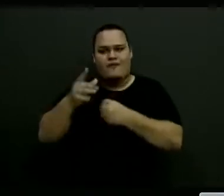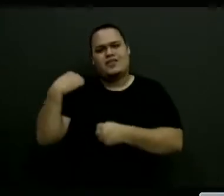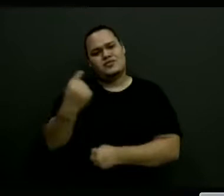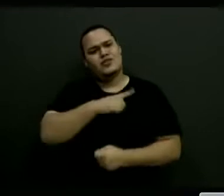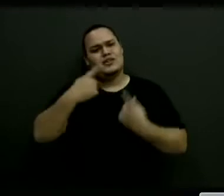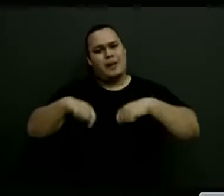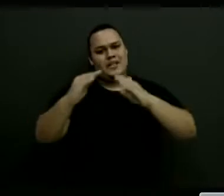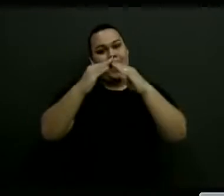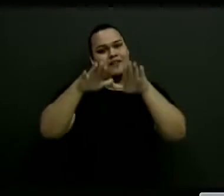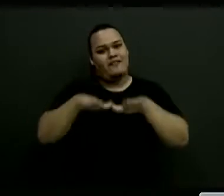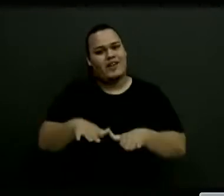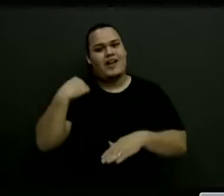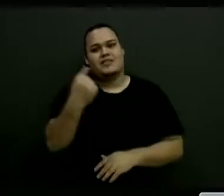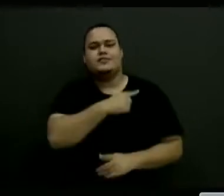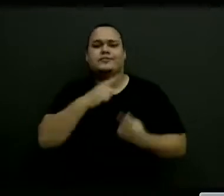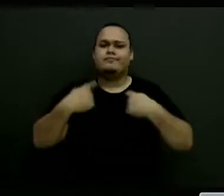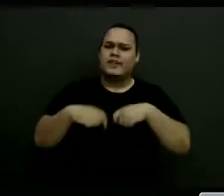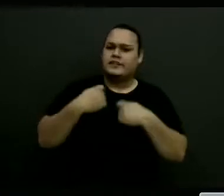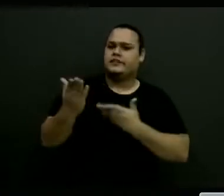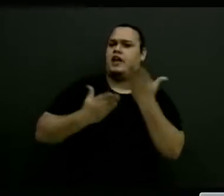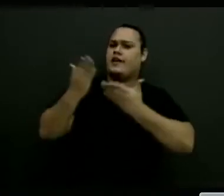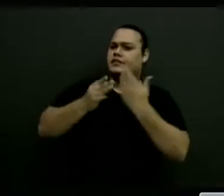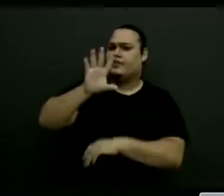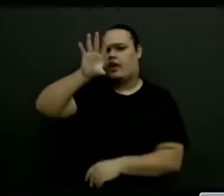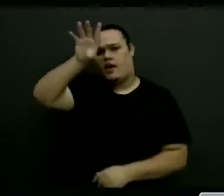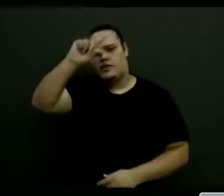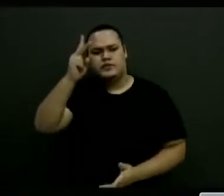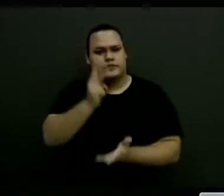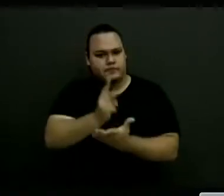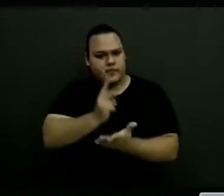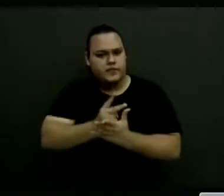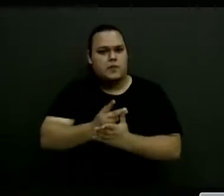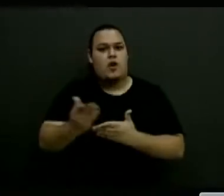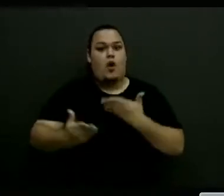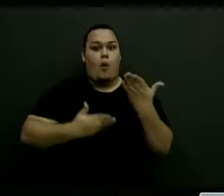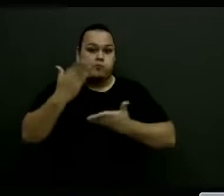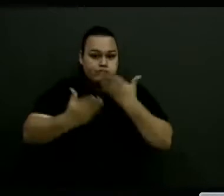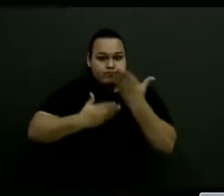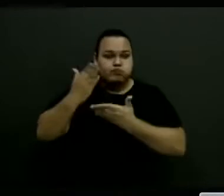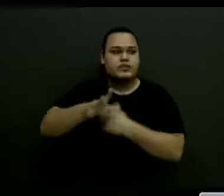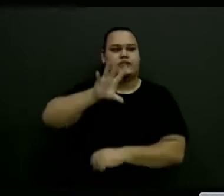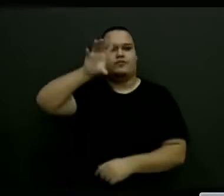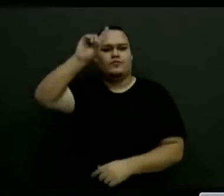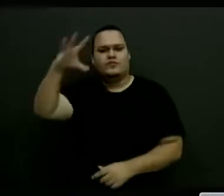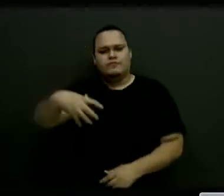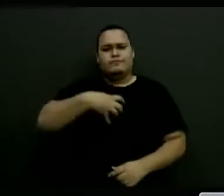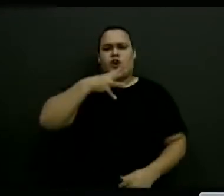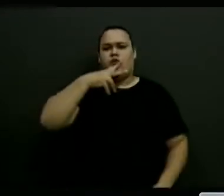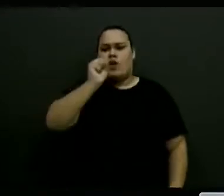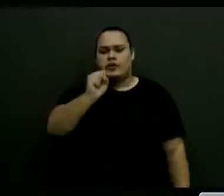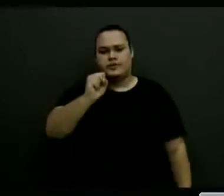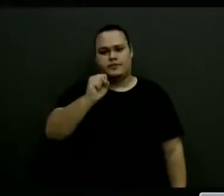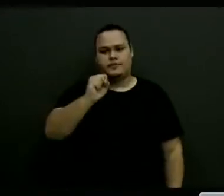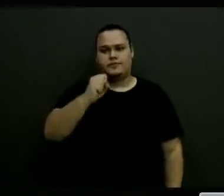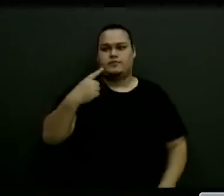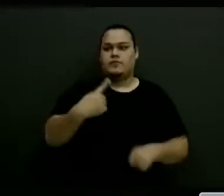que estabelecemos um altar de Deus e derramemos a nossa alma e que busquemos um encontro com